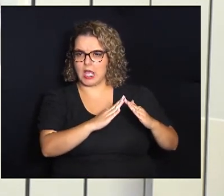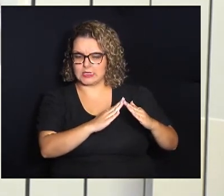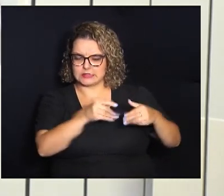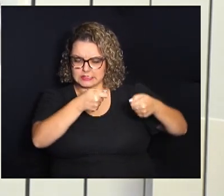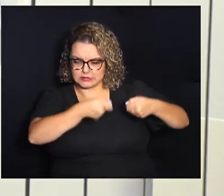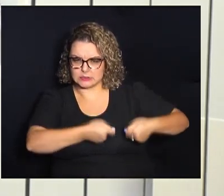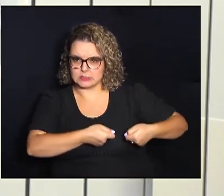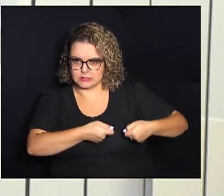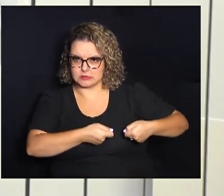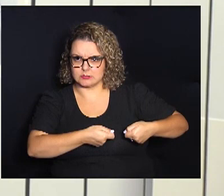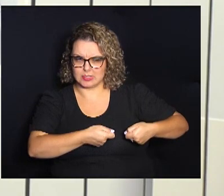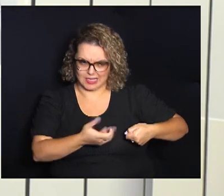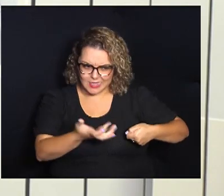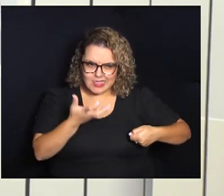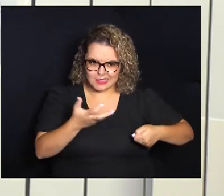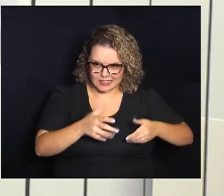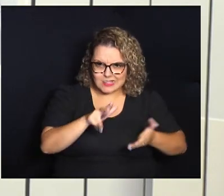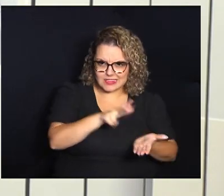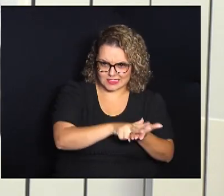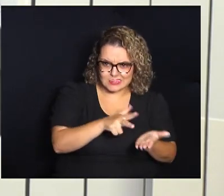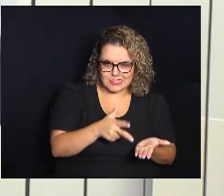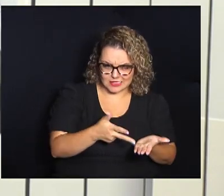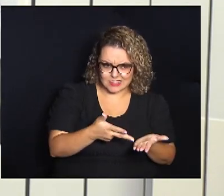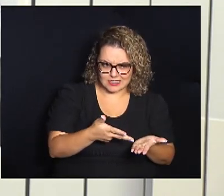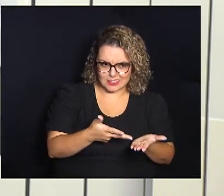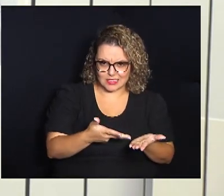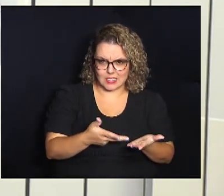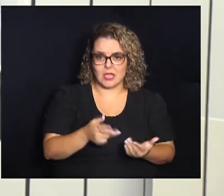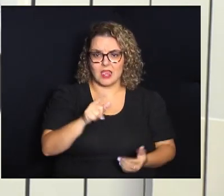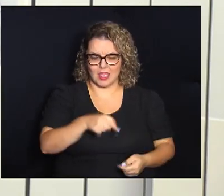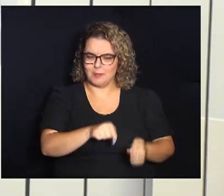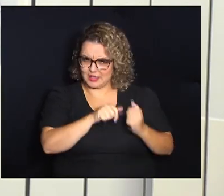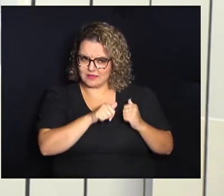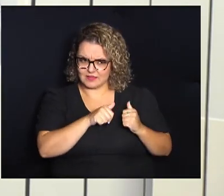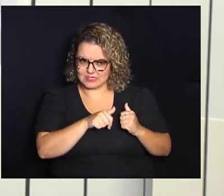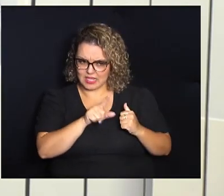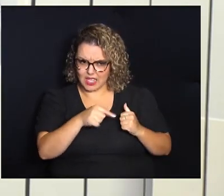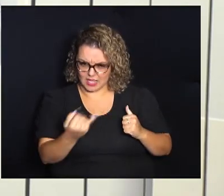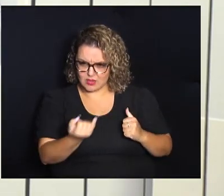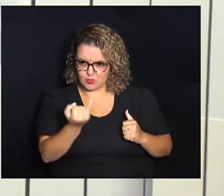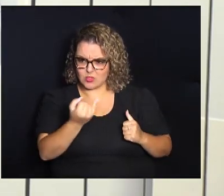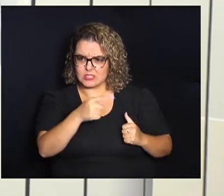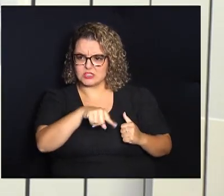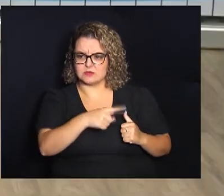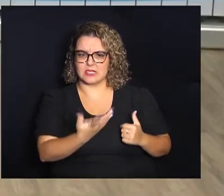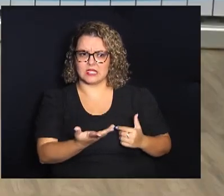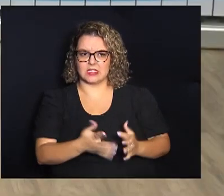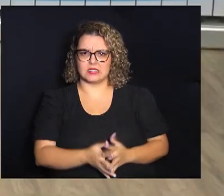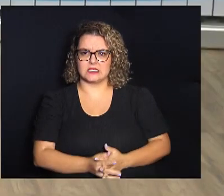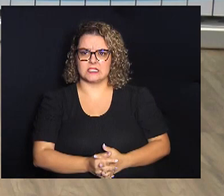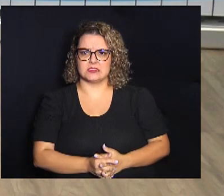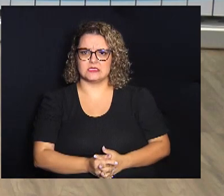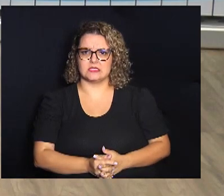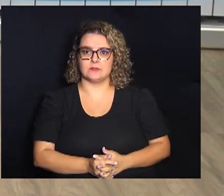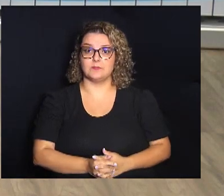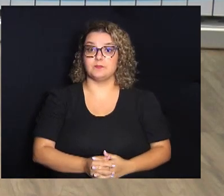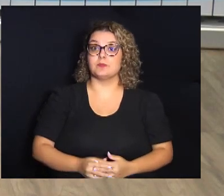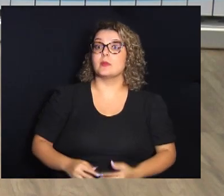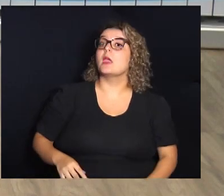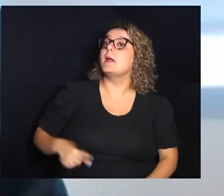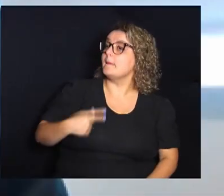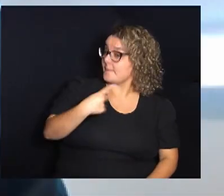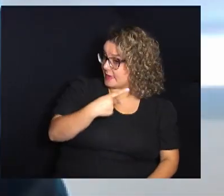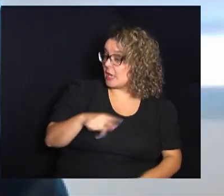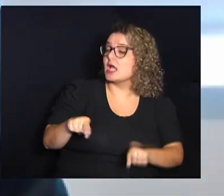apostas queriam essa regulamentação? Elas serão beneficiadas? É importante para elas? Para elas também.